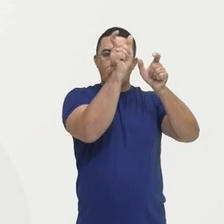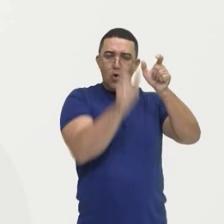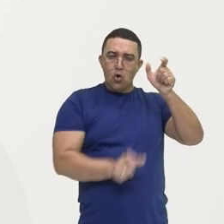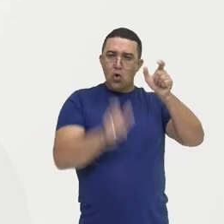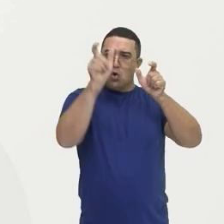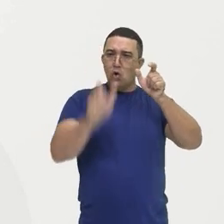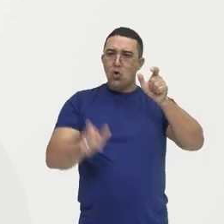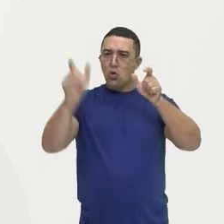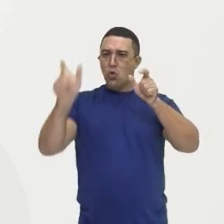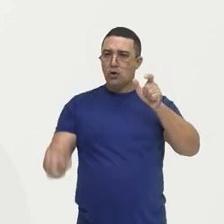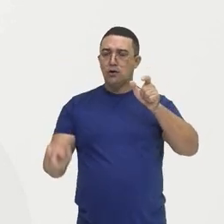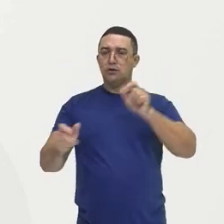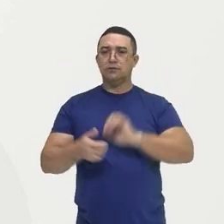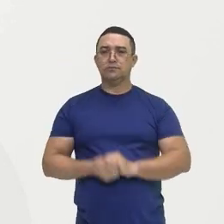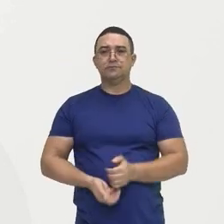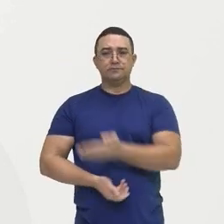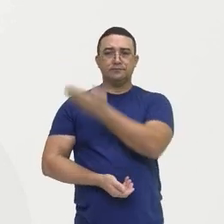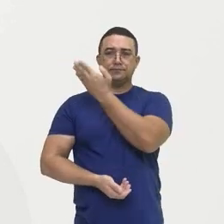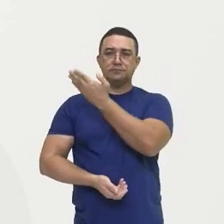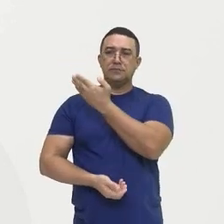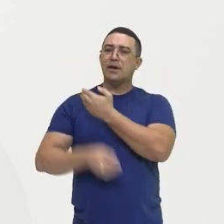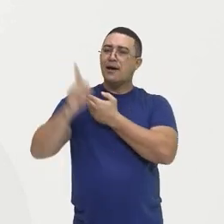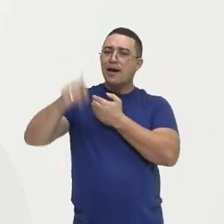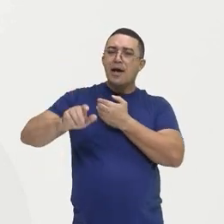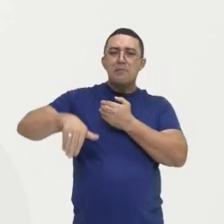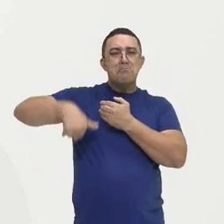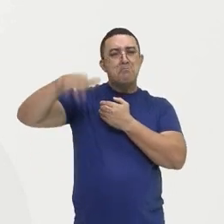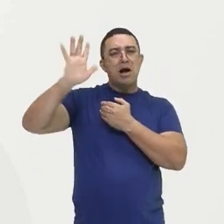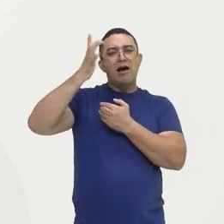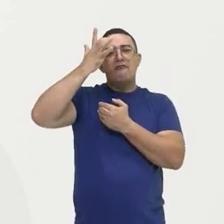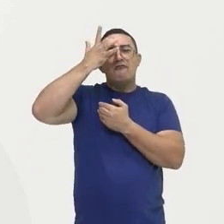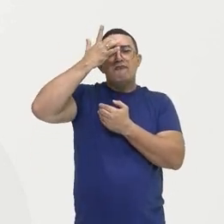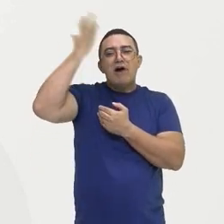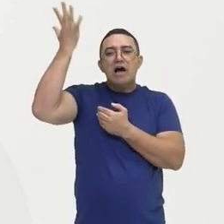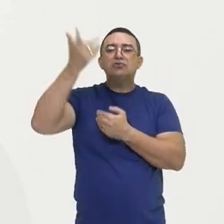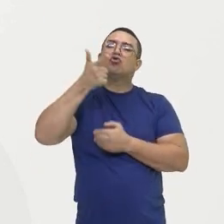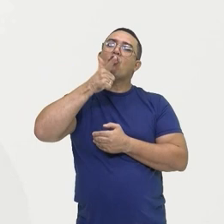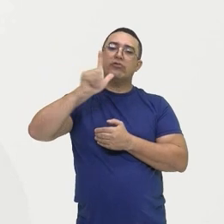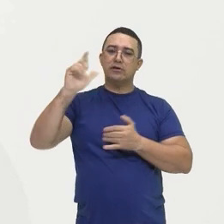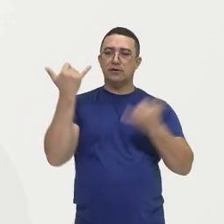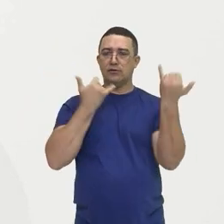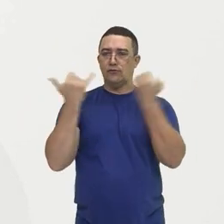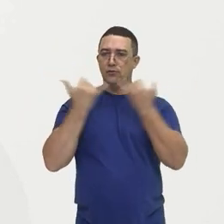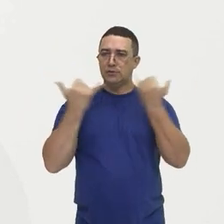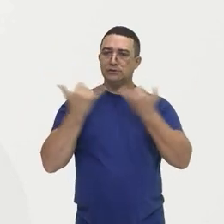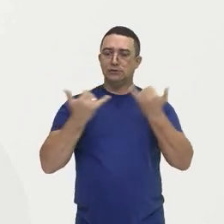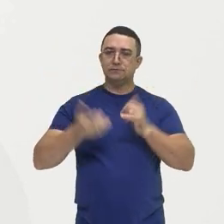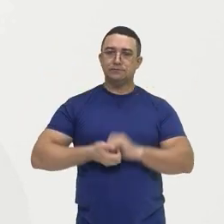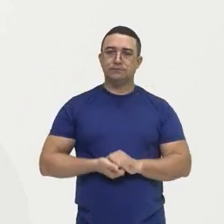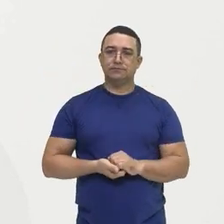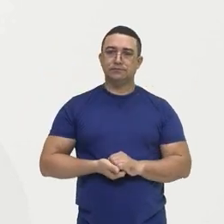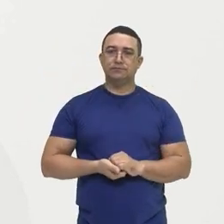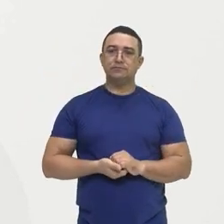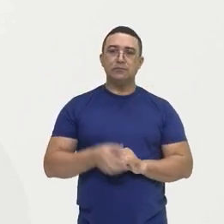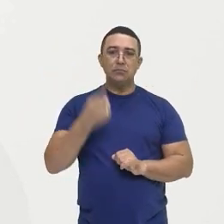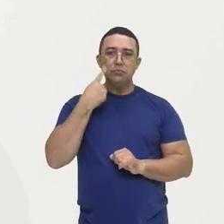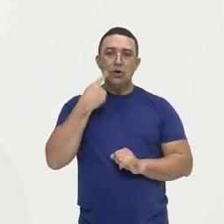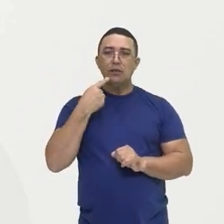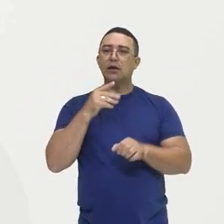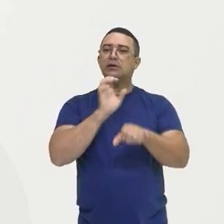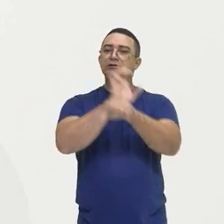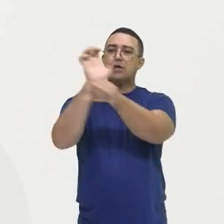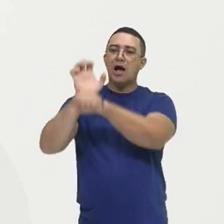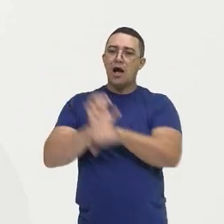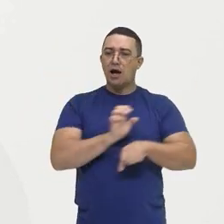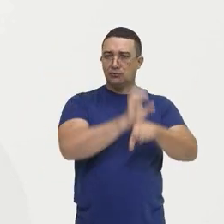Olha, o gráfico de coluna, ele é um dos mais fáceis, né, para a gente obter informações. Aqui a gente tem, olha, os estados